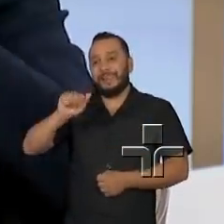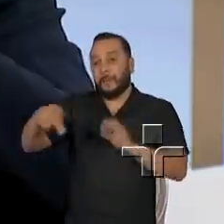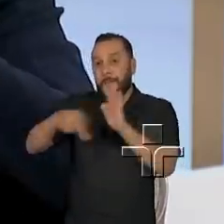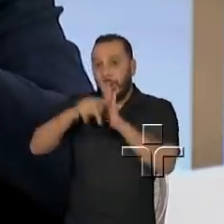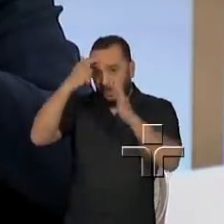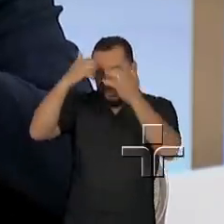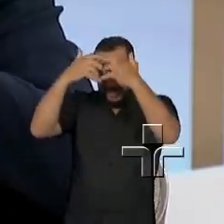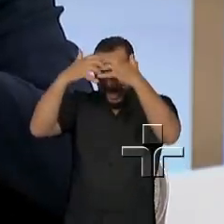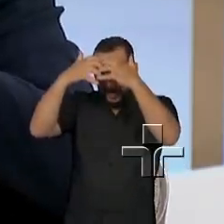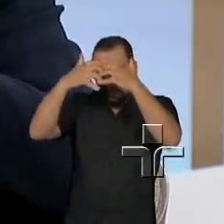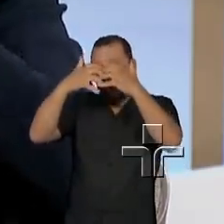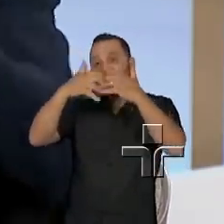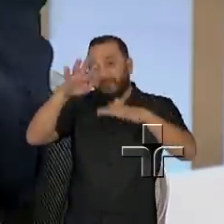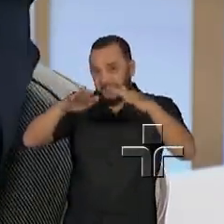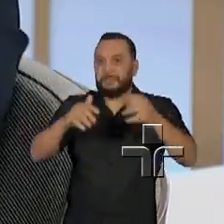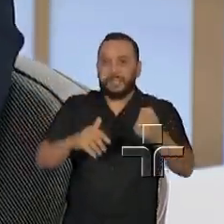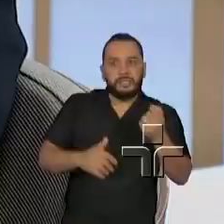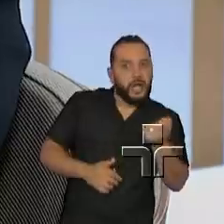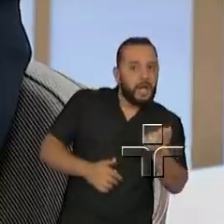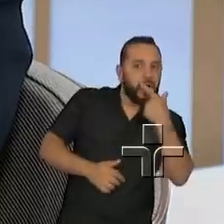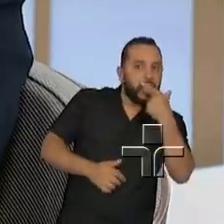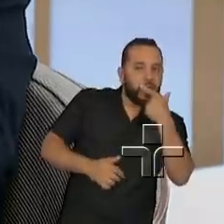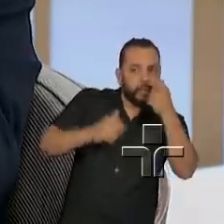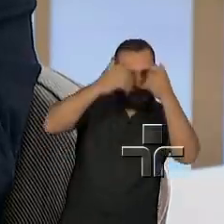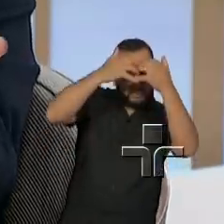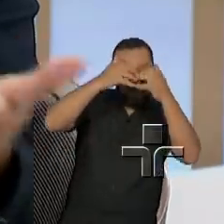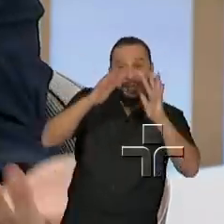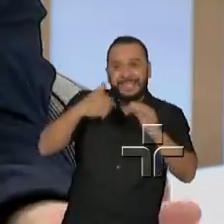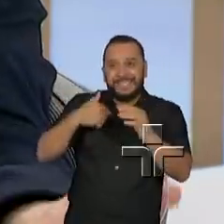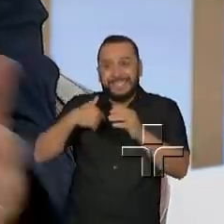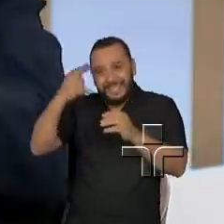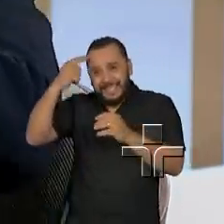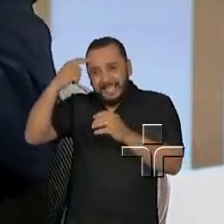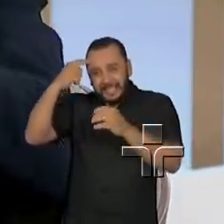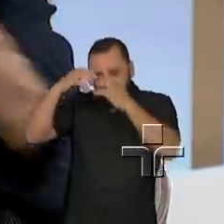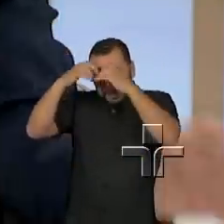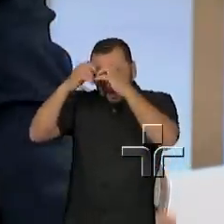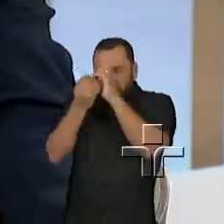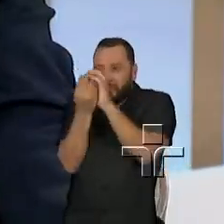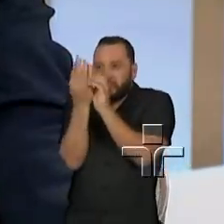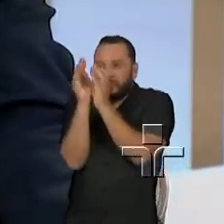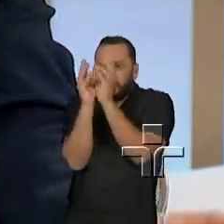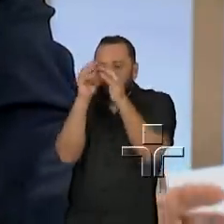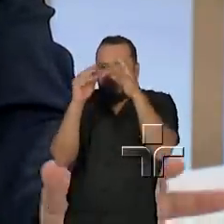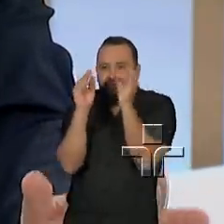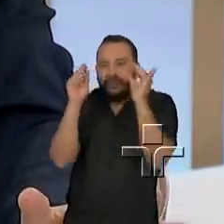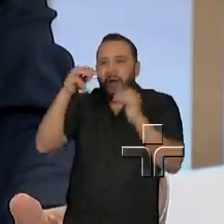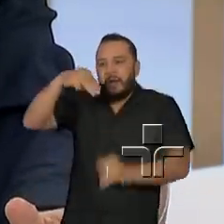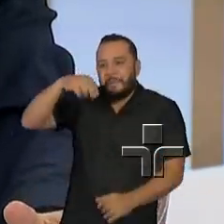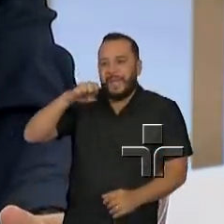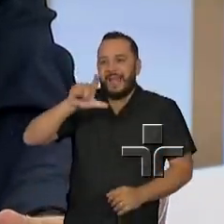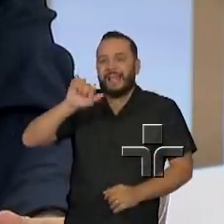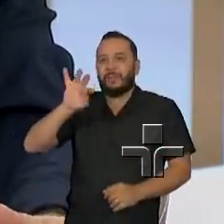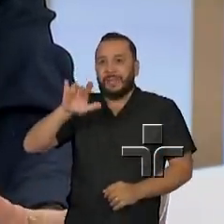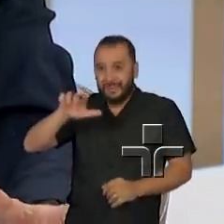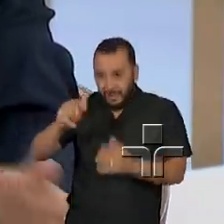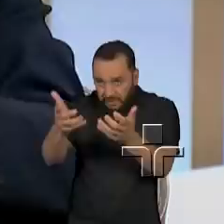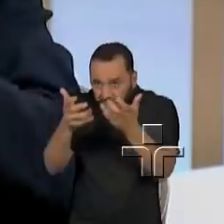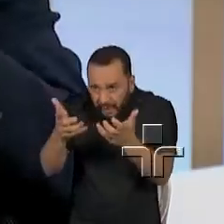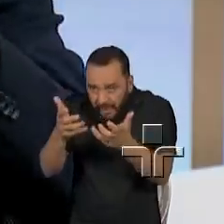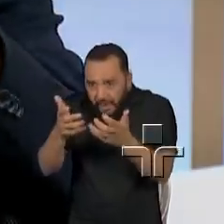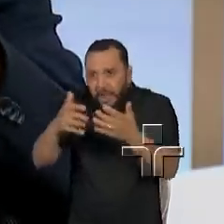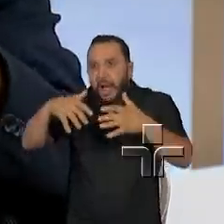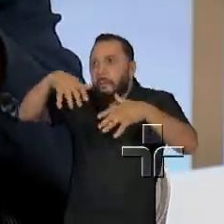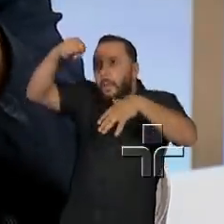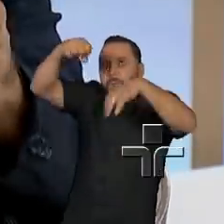precisa ingerir. Mas é melhor ainda que ela produza, e para ela produzir é muito simples. Apaga todos os aparelhos elétricos e pega um